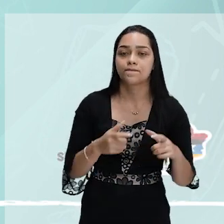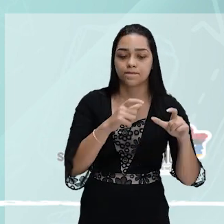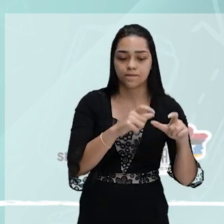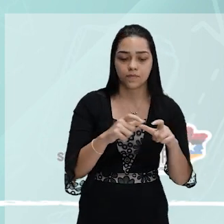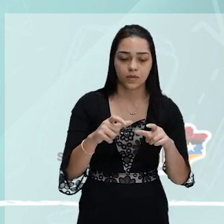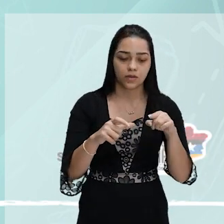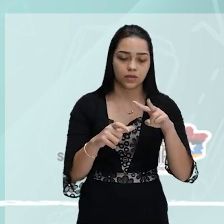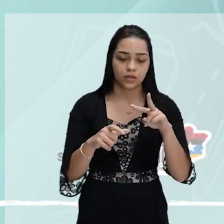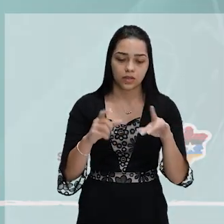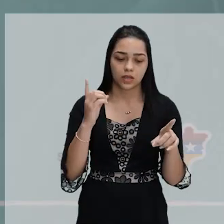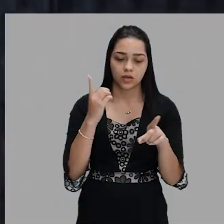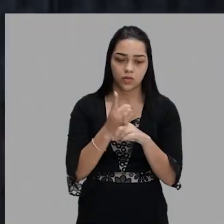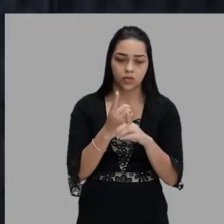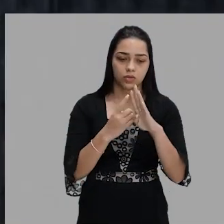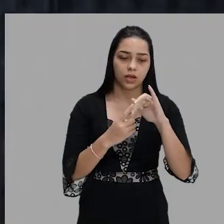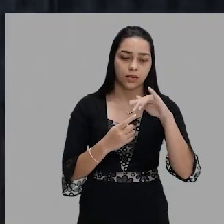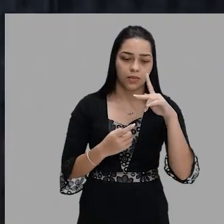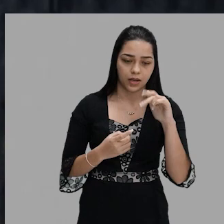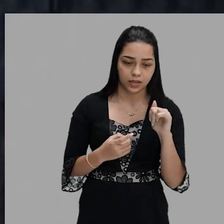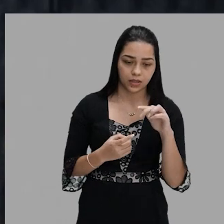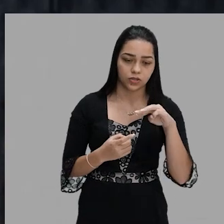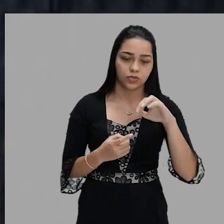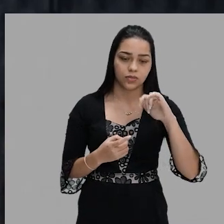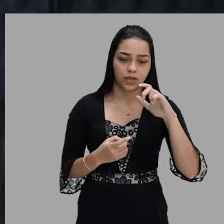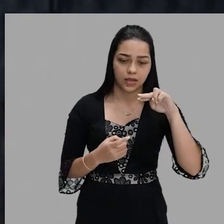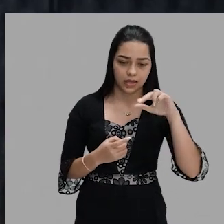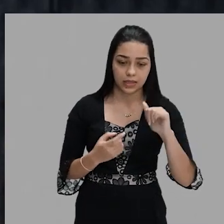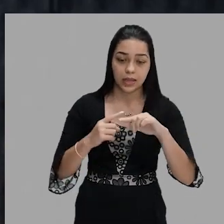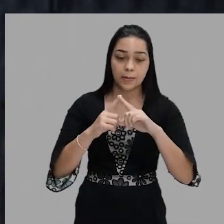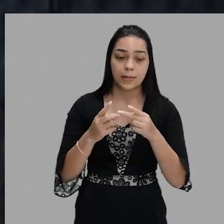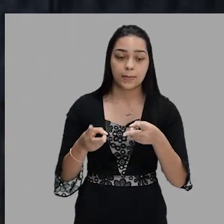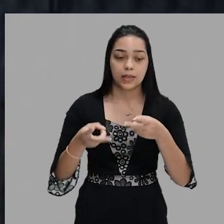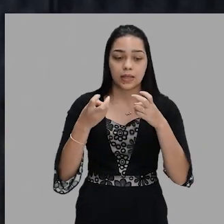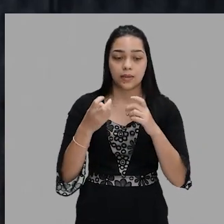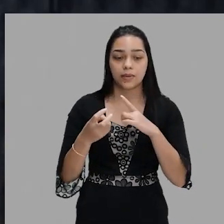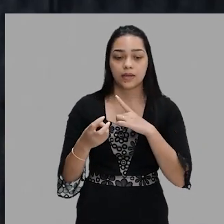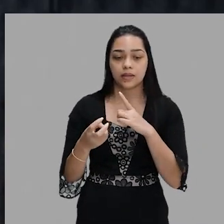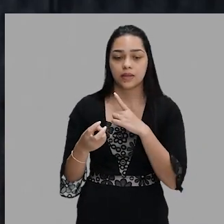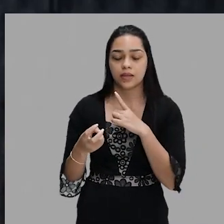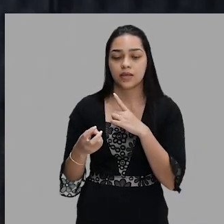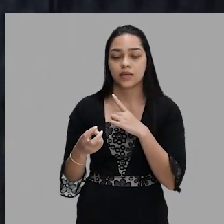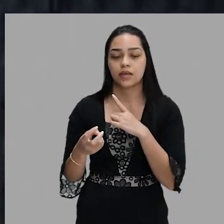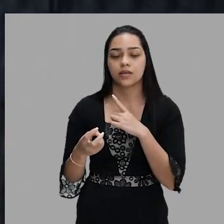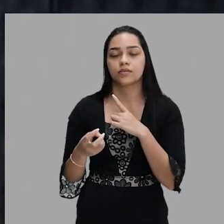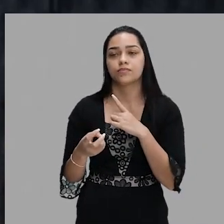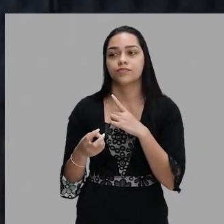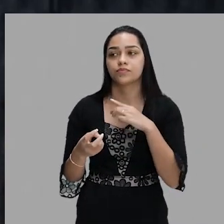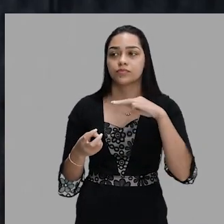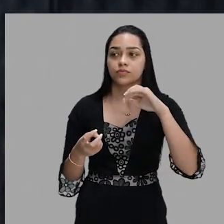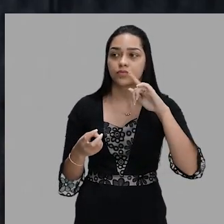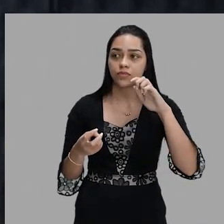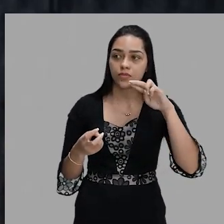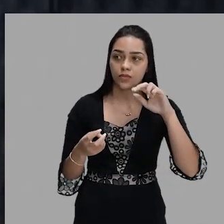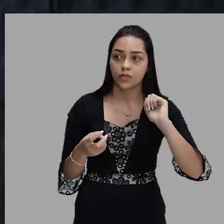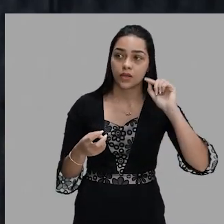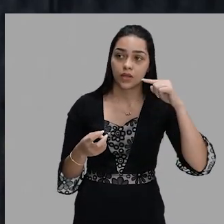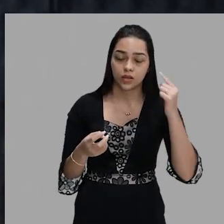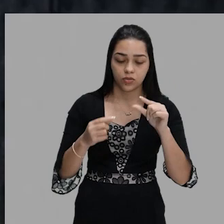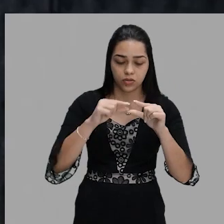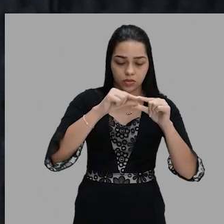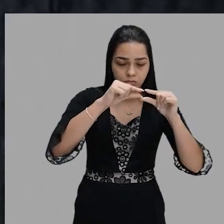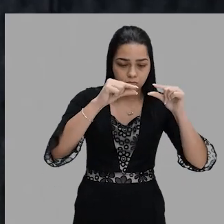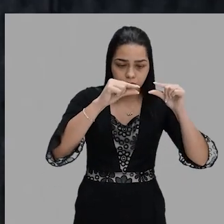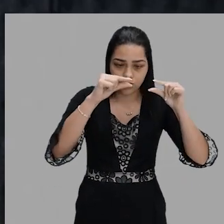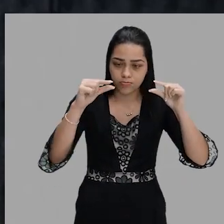locais onde você encontra a bainha de mielina, mas observa que entre uma bainha de mielina e outra bainha de